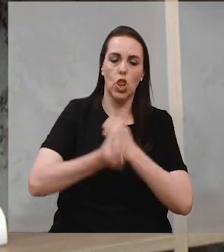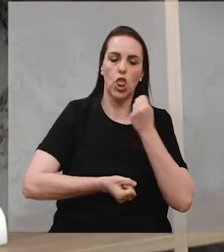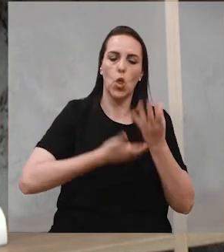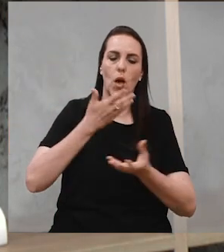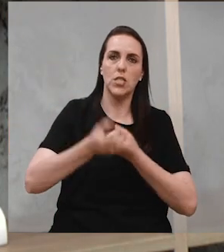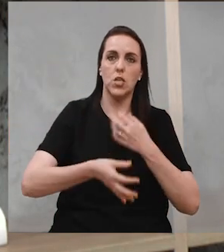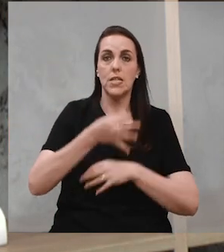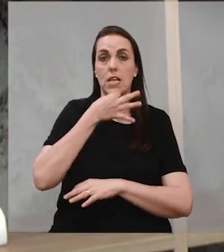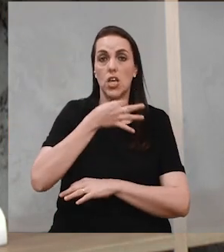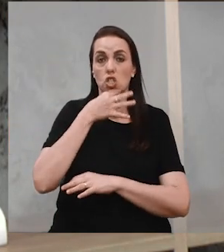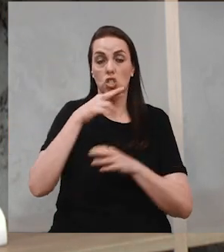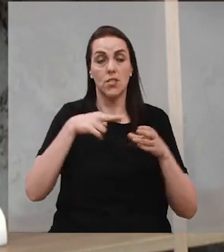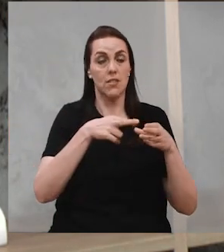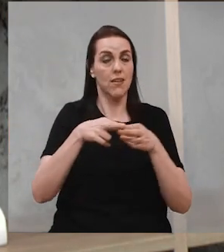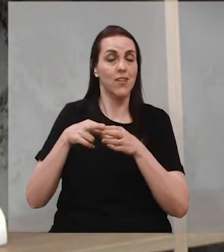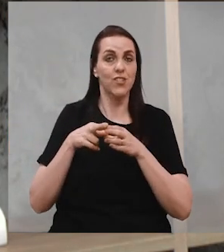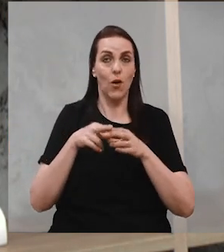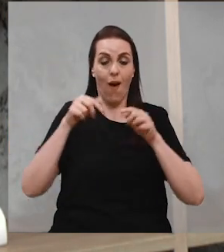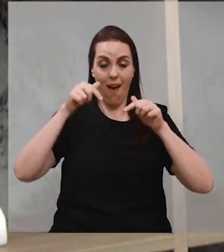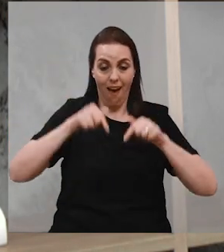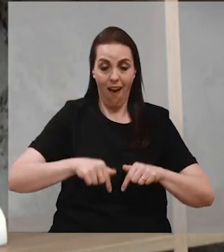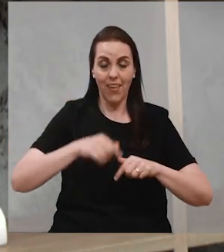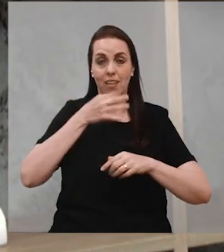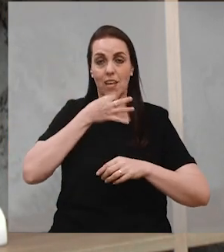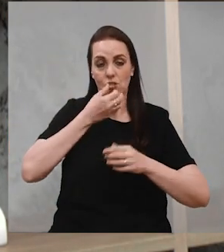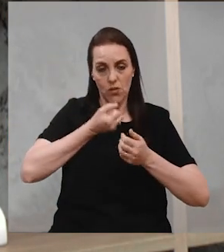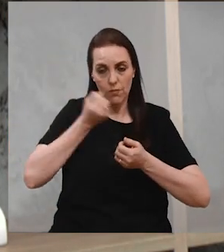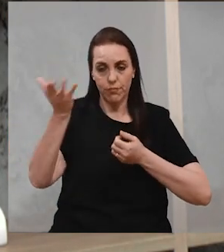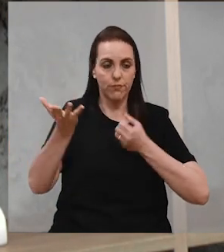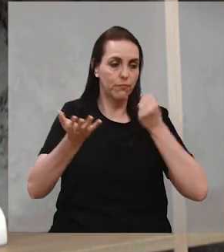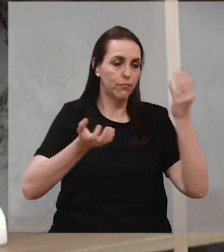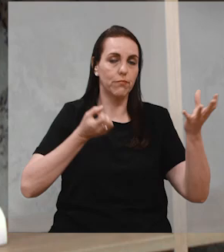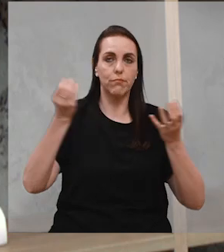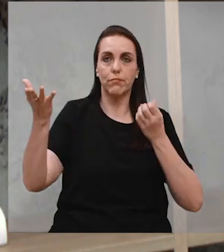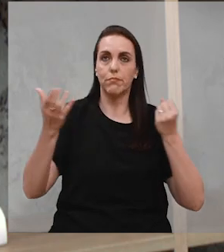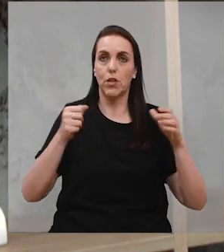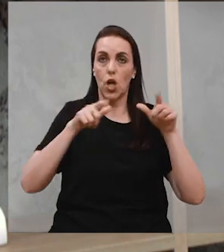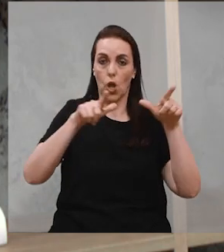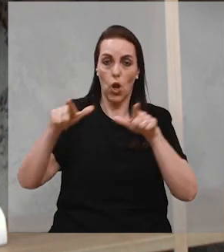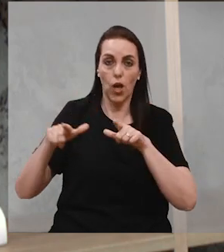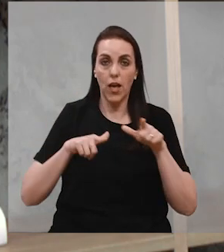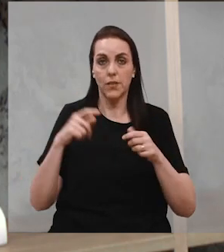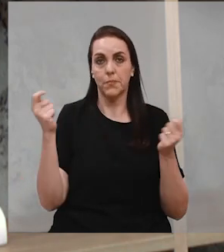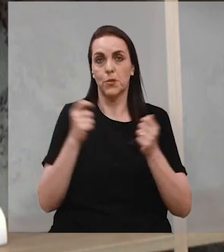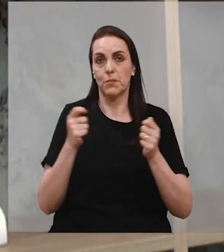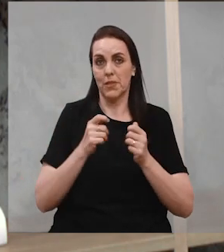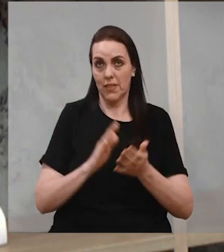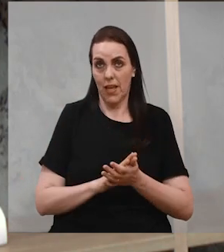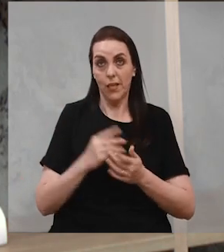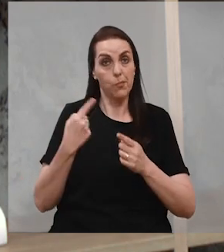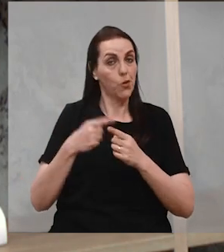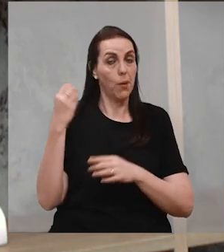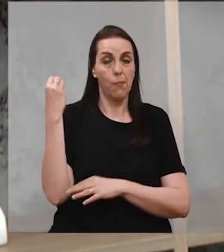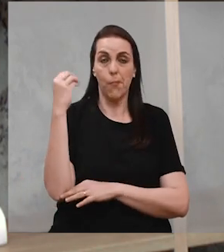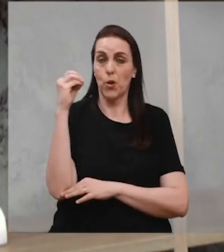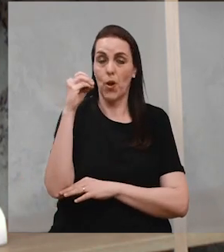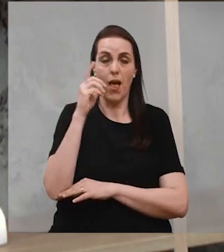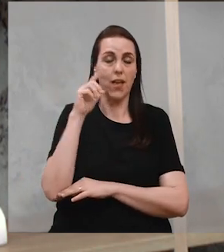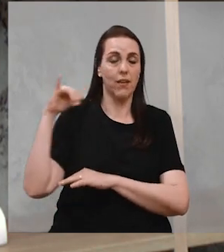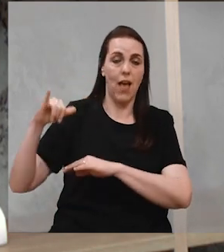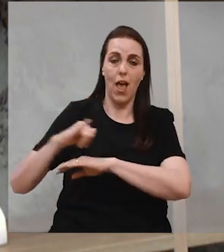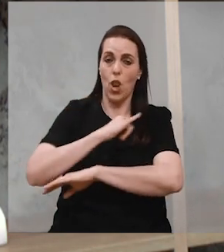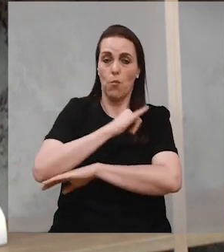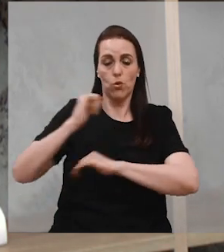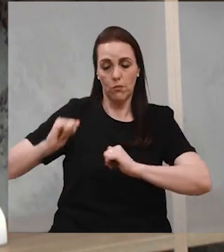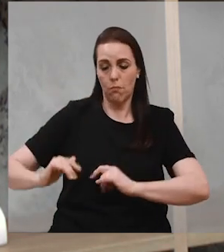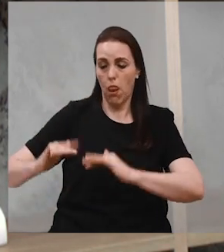com diversas doações para Caxias do Sul e também para toda a região, porque aqui de Caxias ia para os outros lugares onde se podia, porque Porto